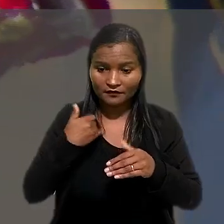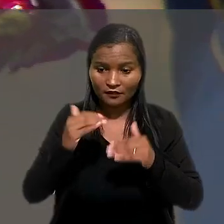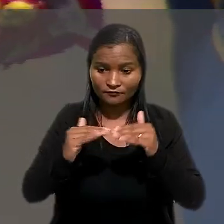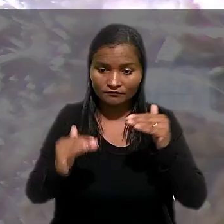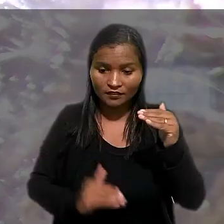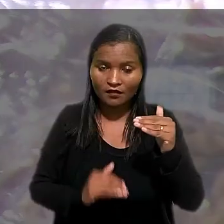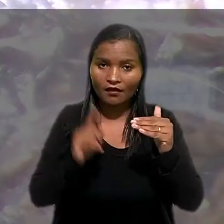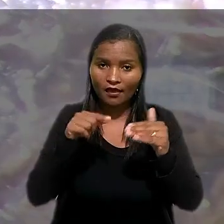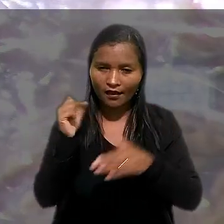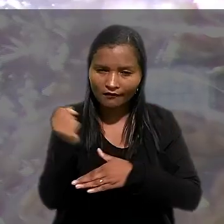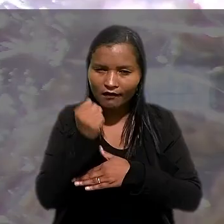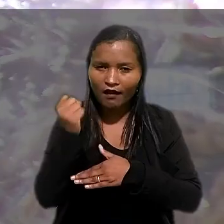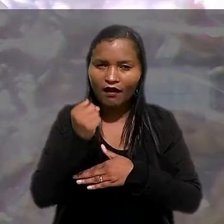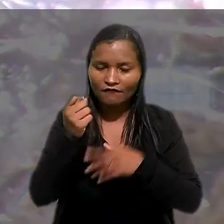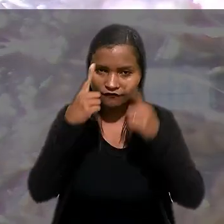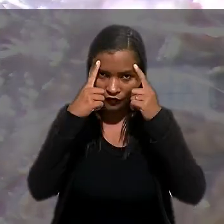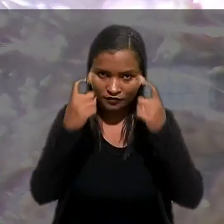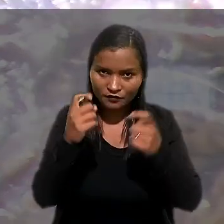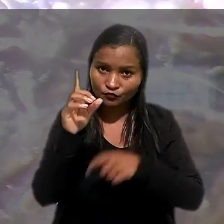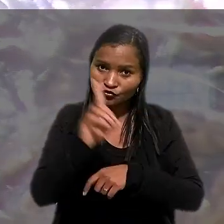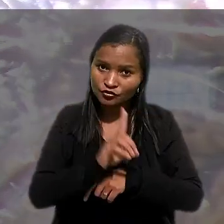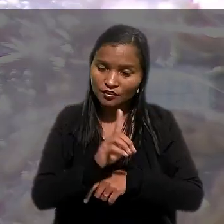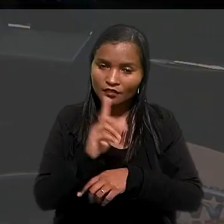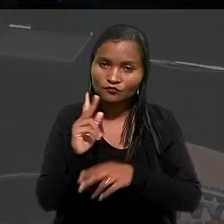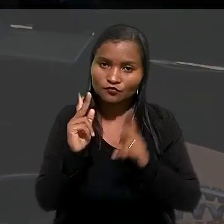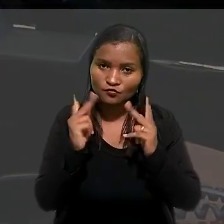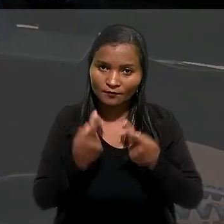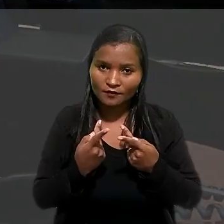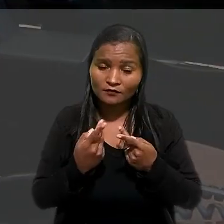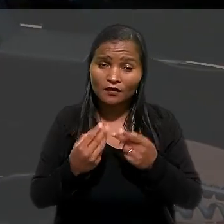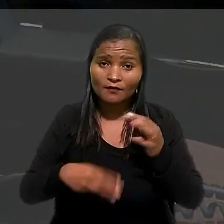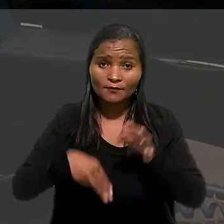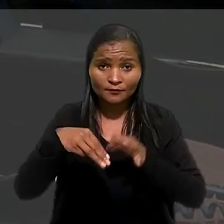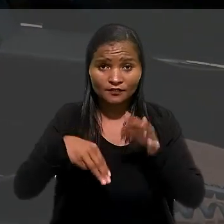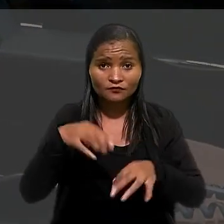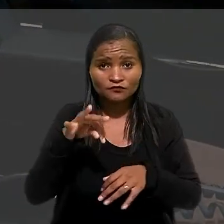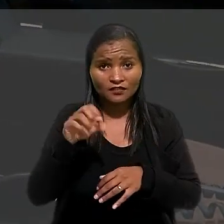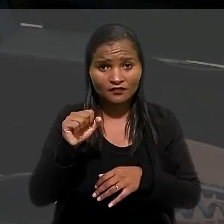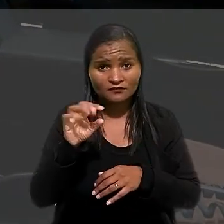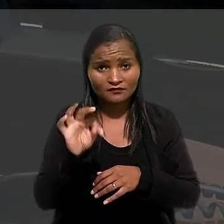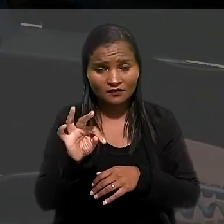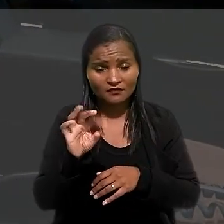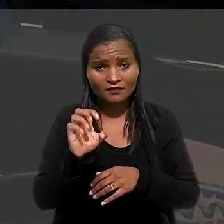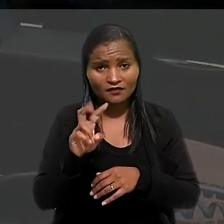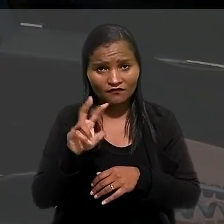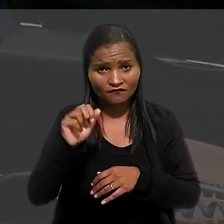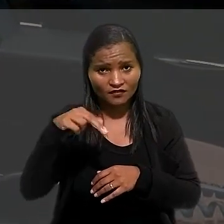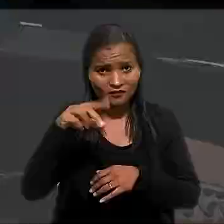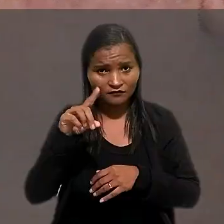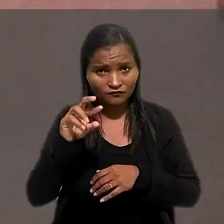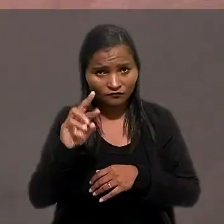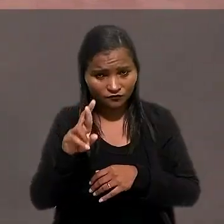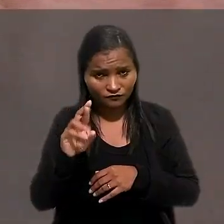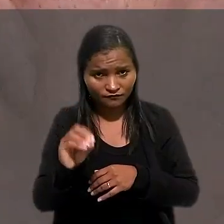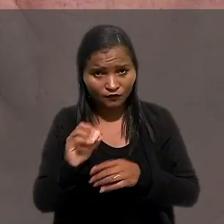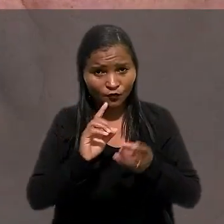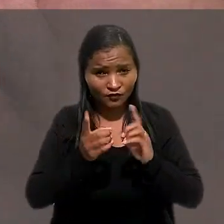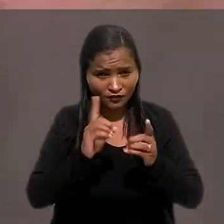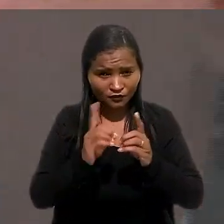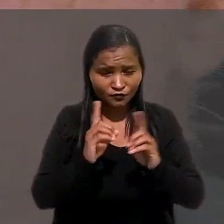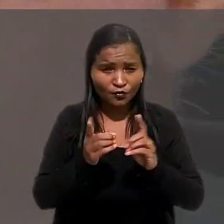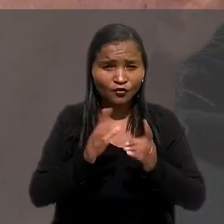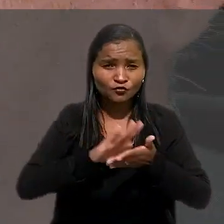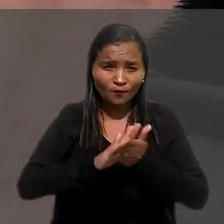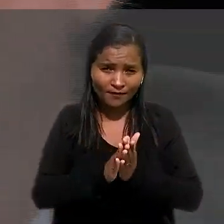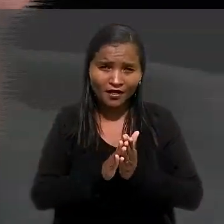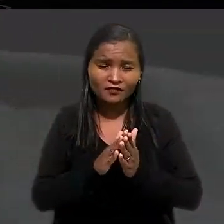de idade é uma grave violação dos direitos humanos. Para o ministro do TST, Evandro Valadão, coordenador do Programa de Combate ao